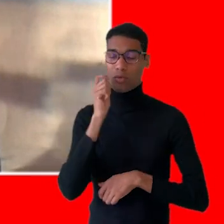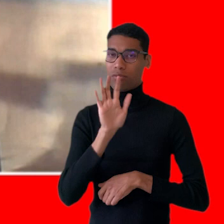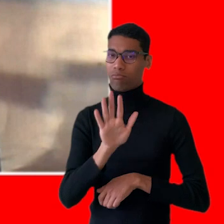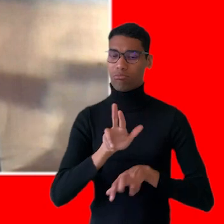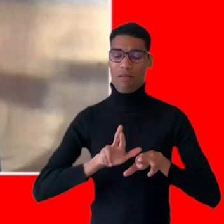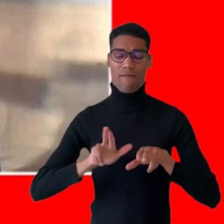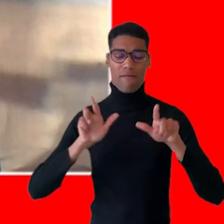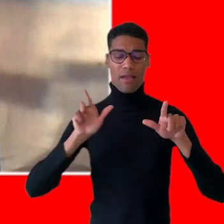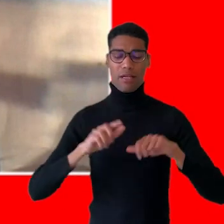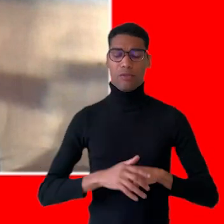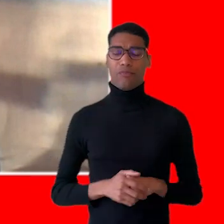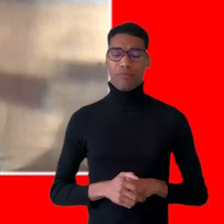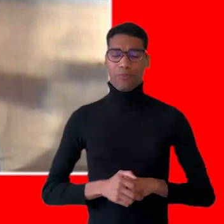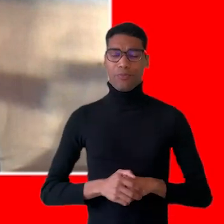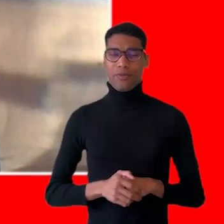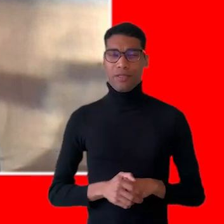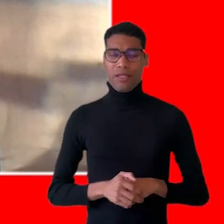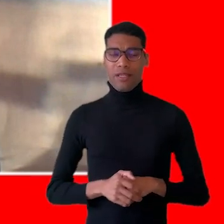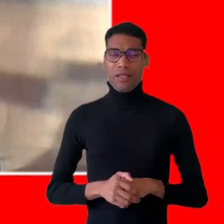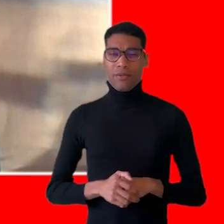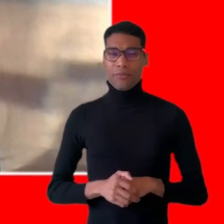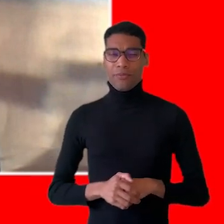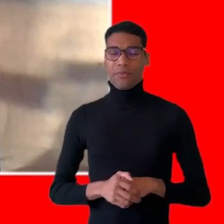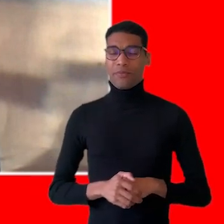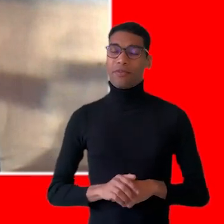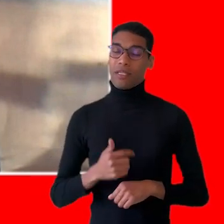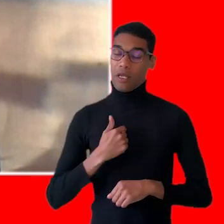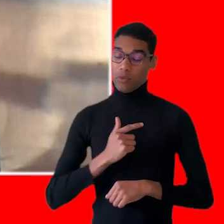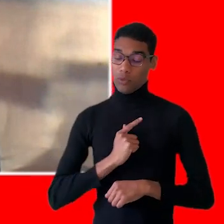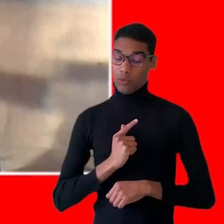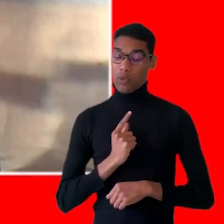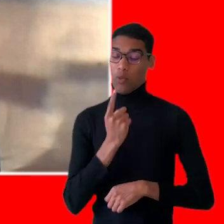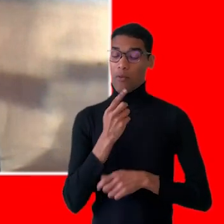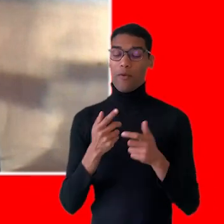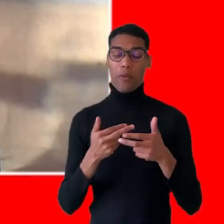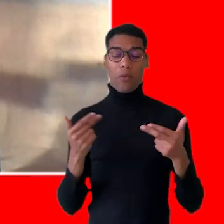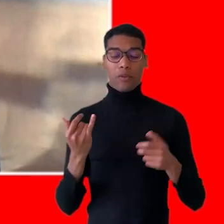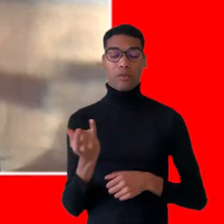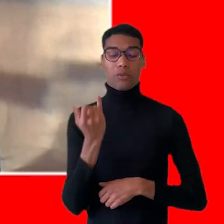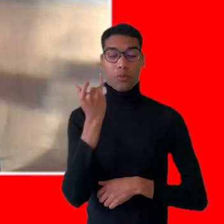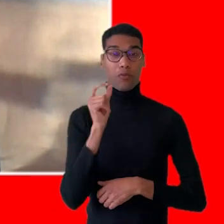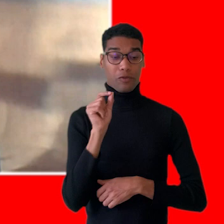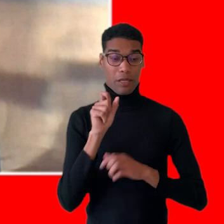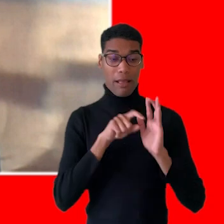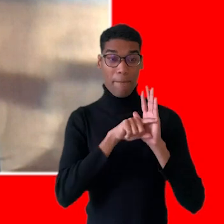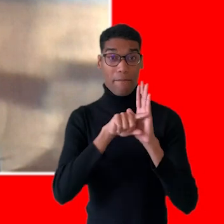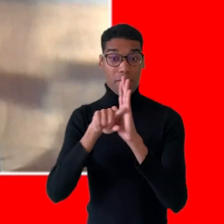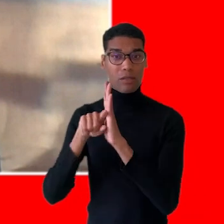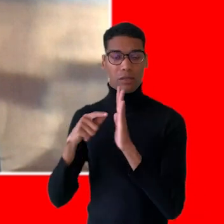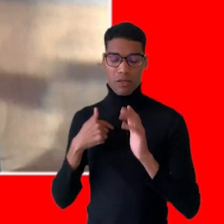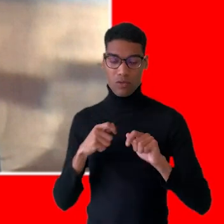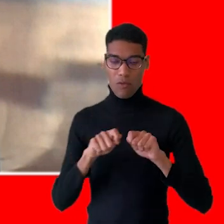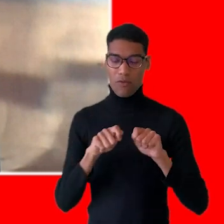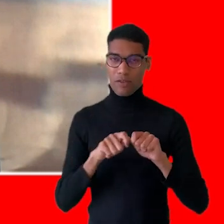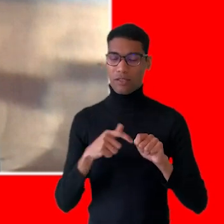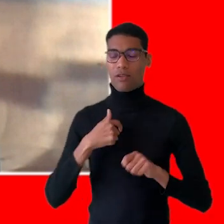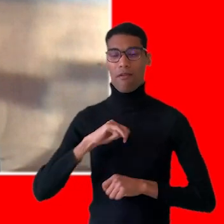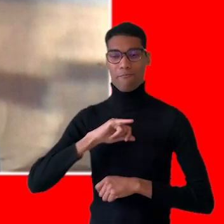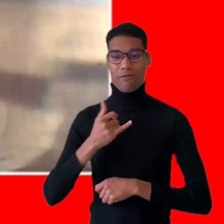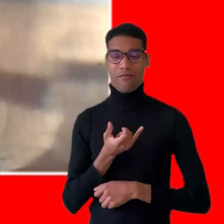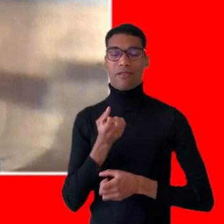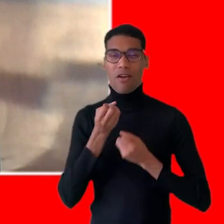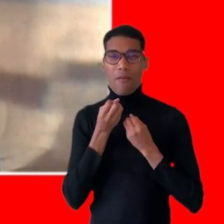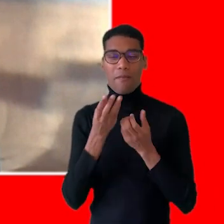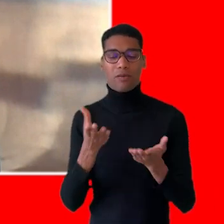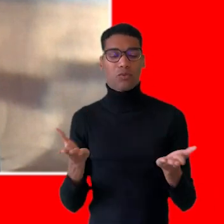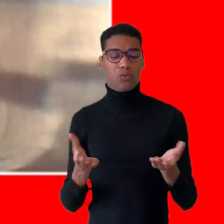muito ao contrário, né? Eu também tenho uma coisa importante que ao longo dessas pesquisas que eu fiz, eu gostaria de compartilhar